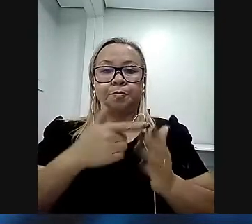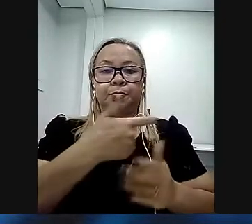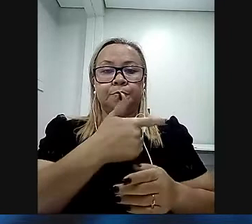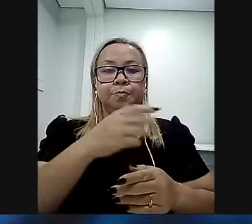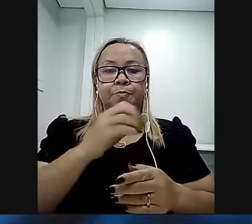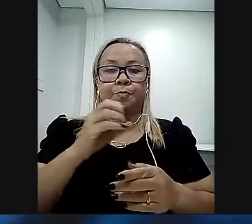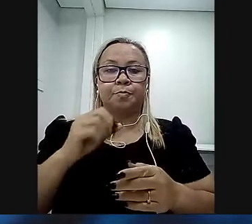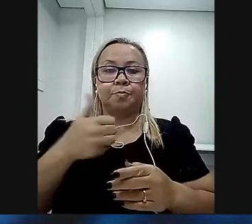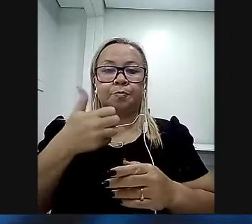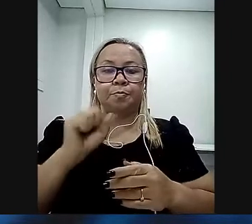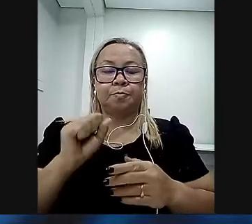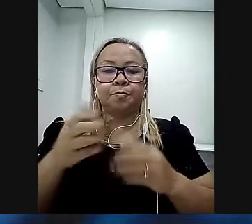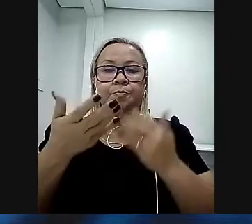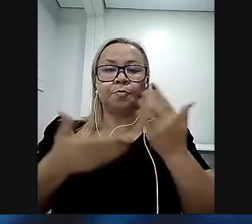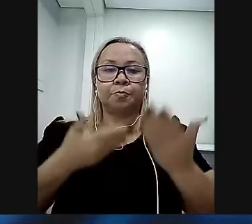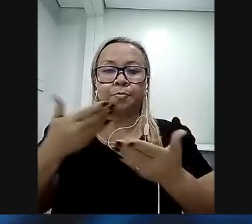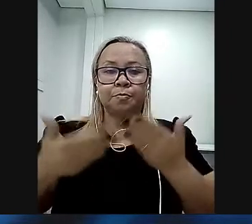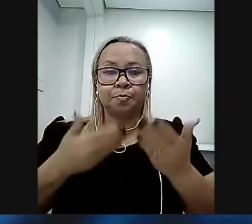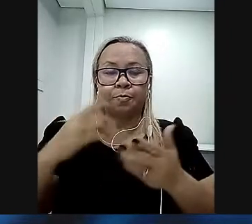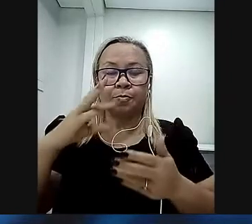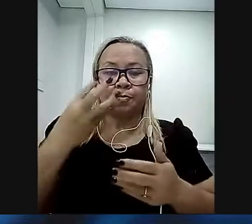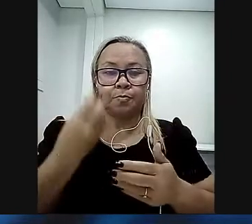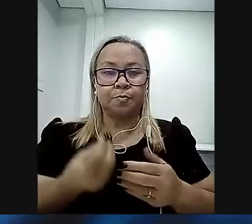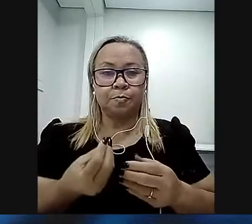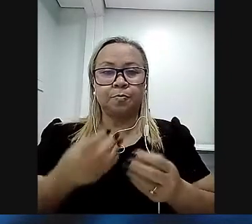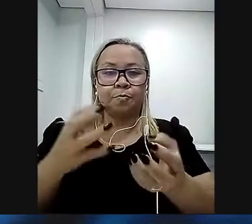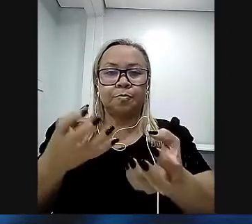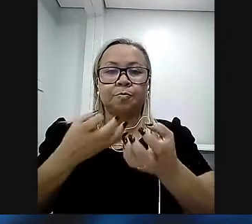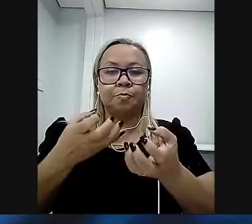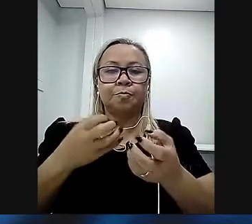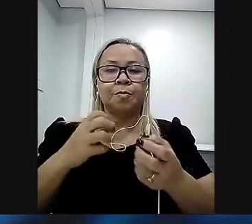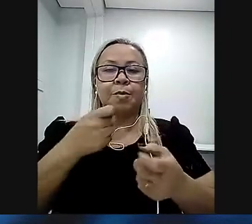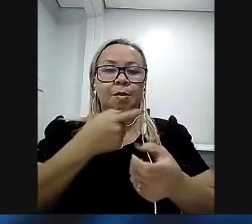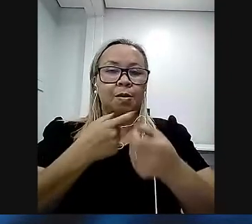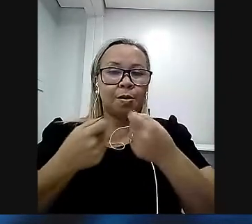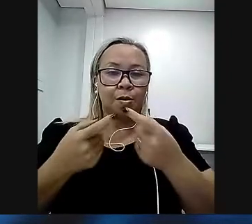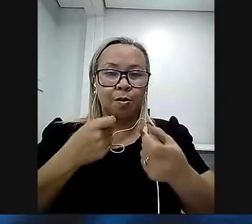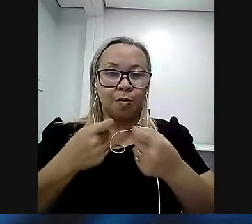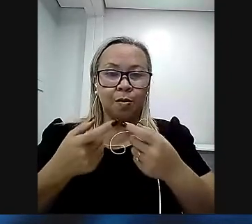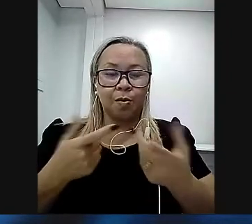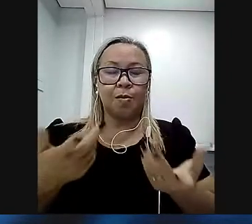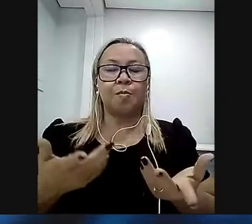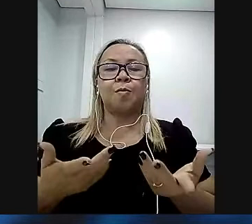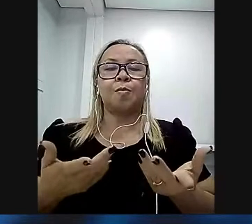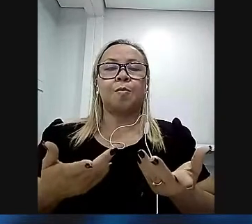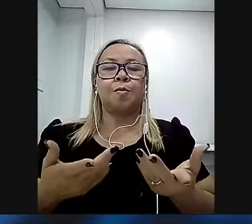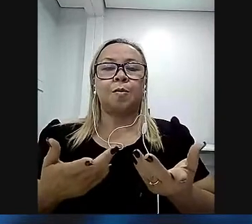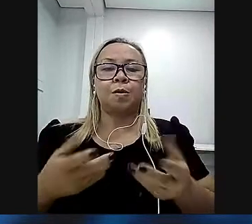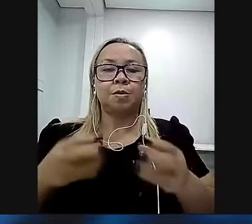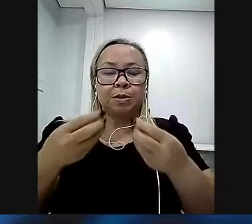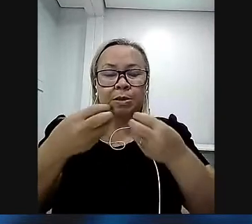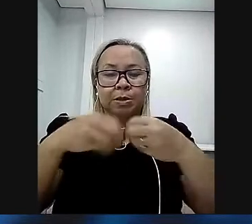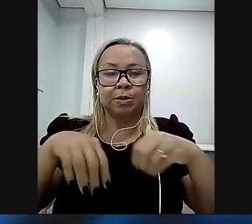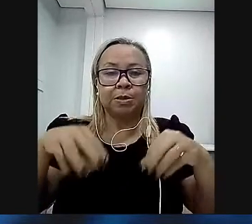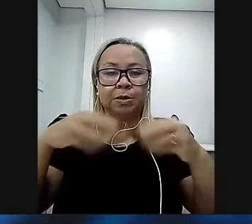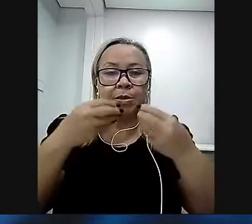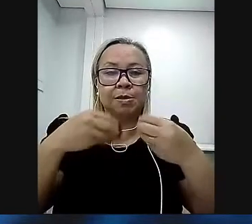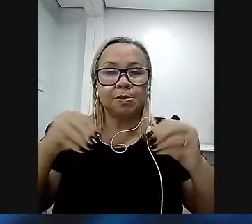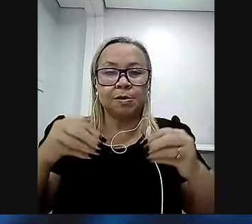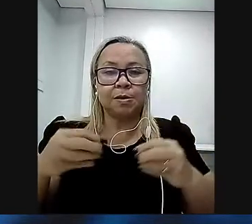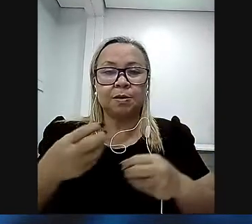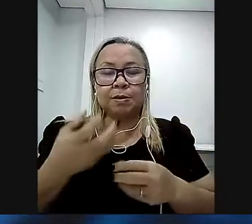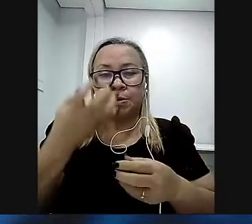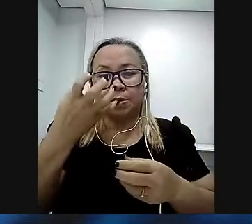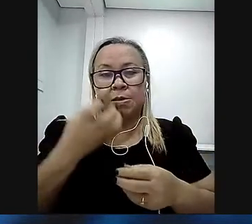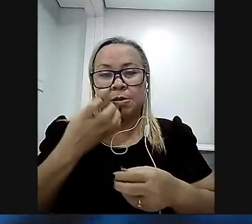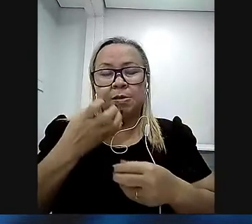arte, Barja busca desconstruir com humor e ironia o linear e o estabelecido. Suas obras fazem parte das principais